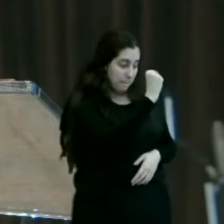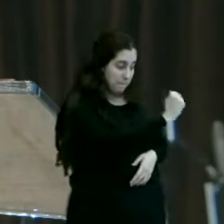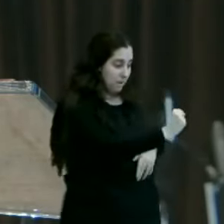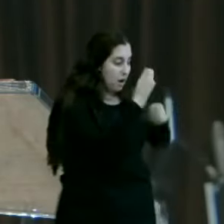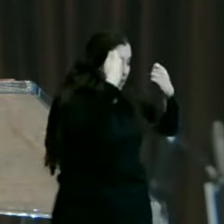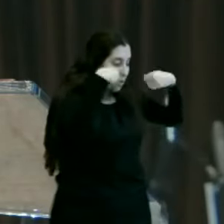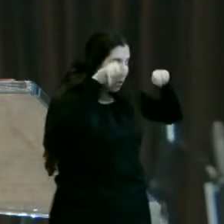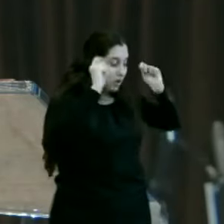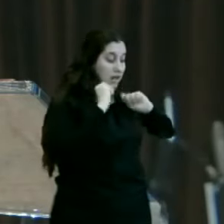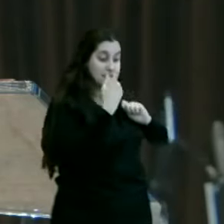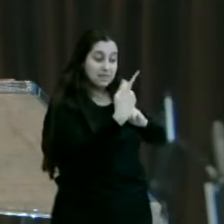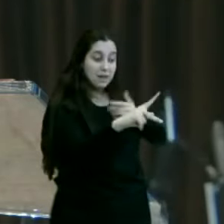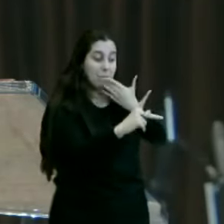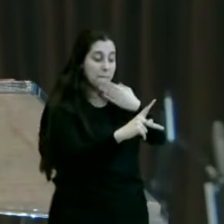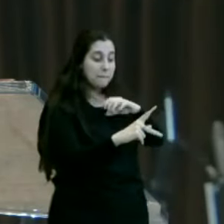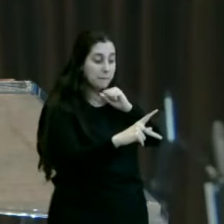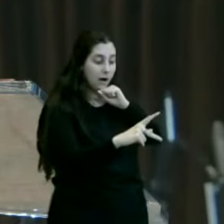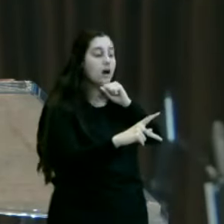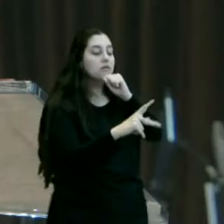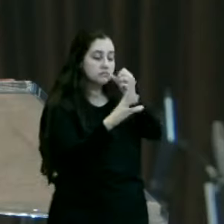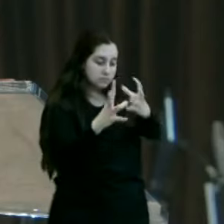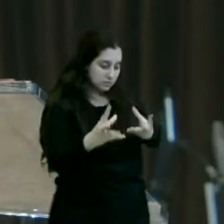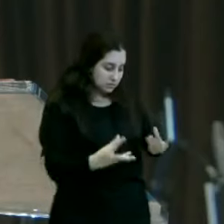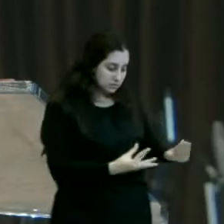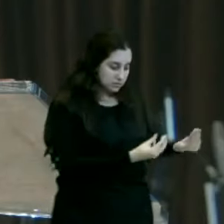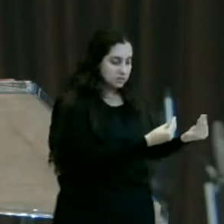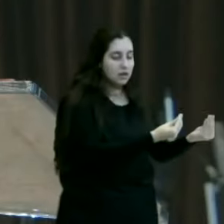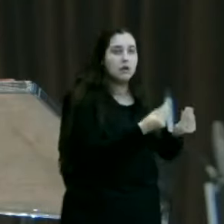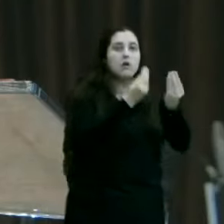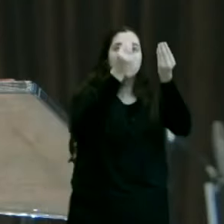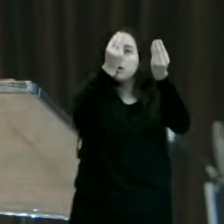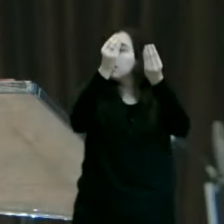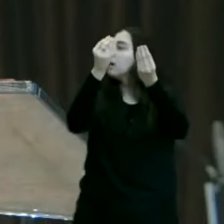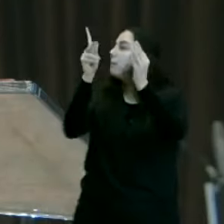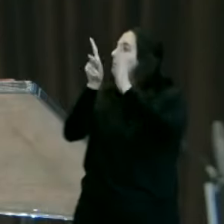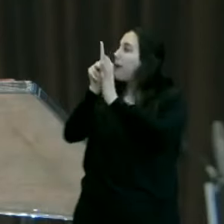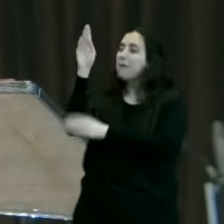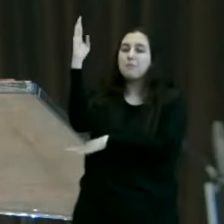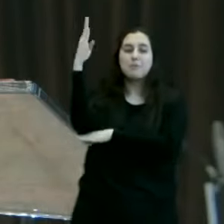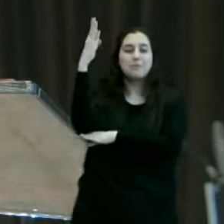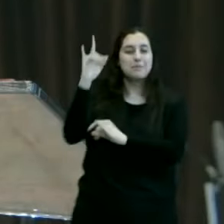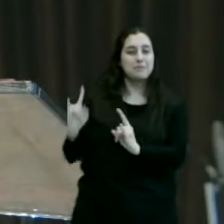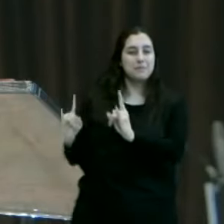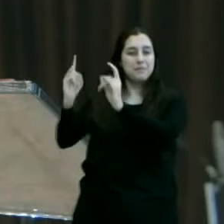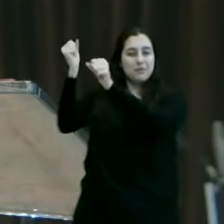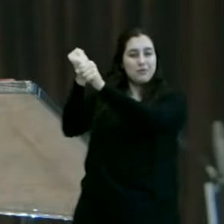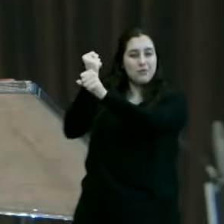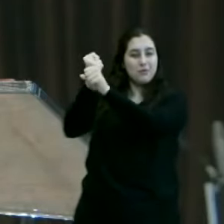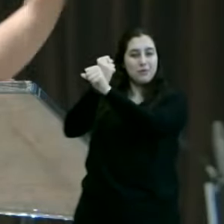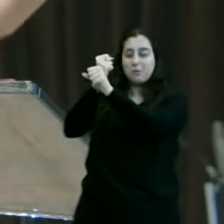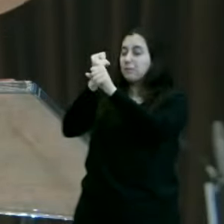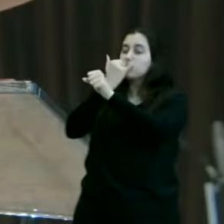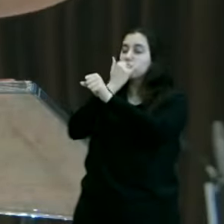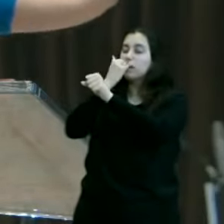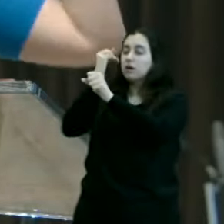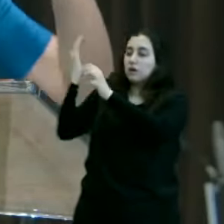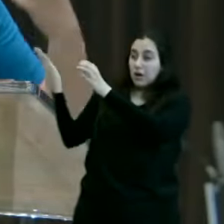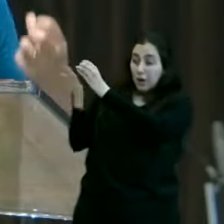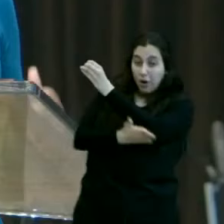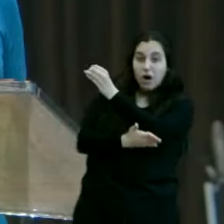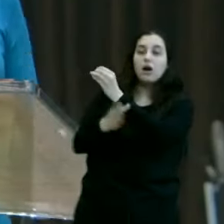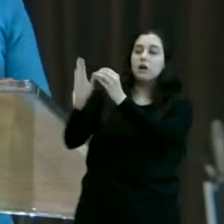é do seu pai, ofereça sacrifício com a lenha da estátua de Acerá que você vai cortar. Então